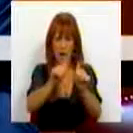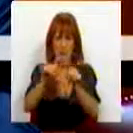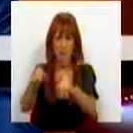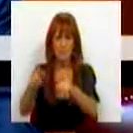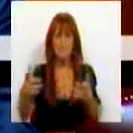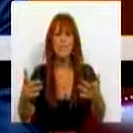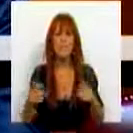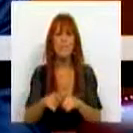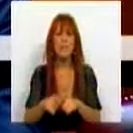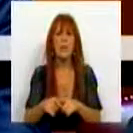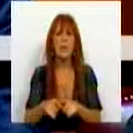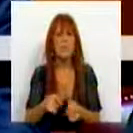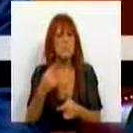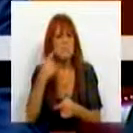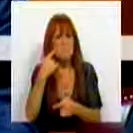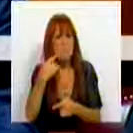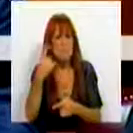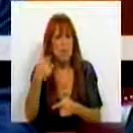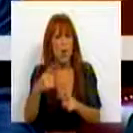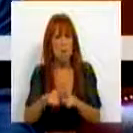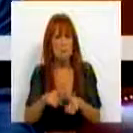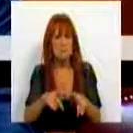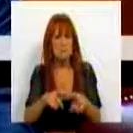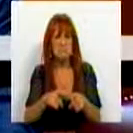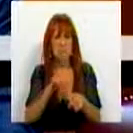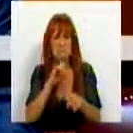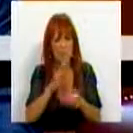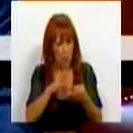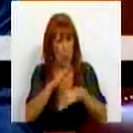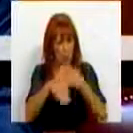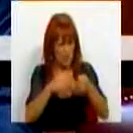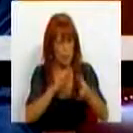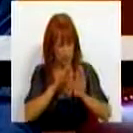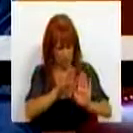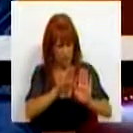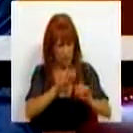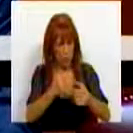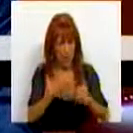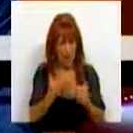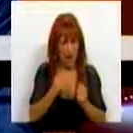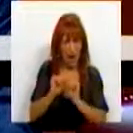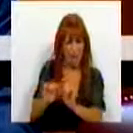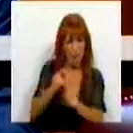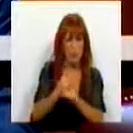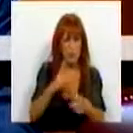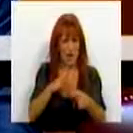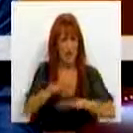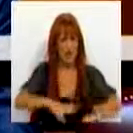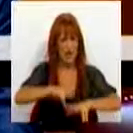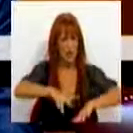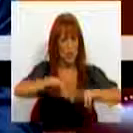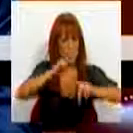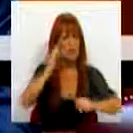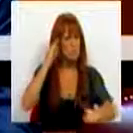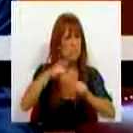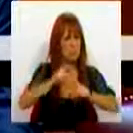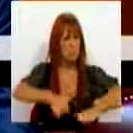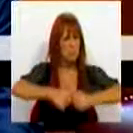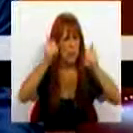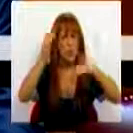bem e só demonstra que devem continuar na oposição porque continuarão a evoluir no bom